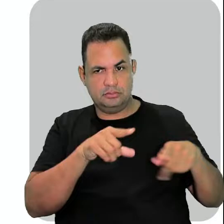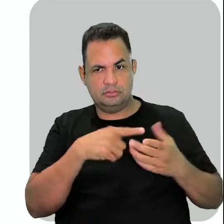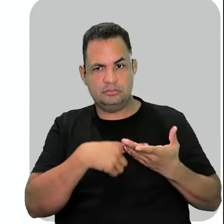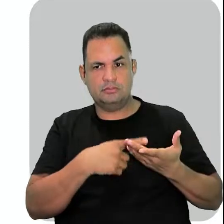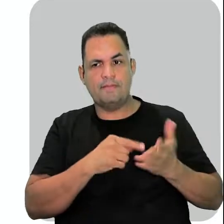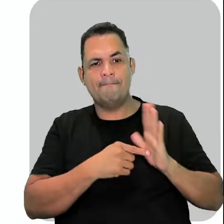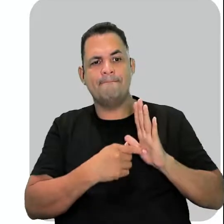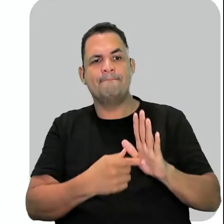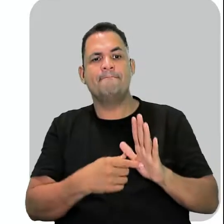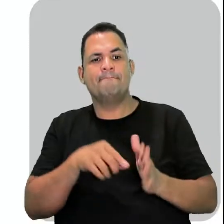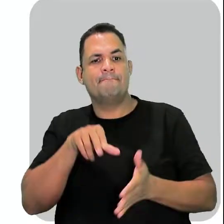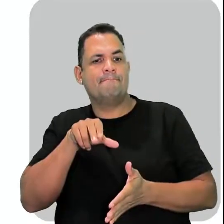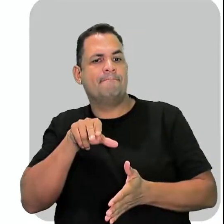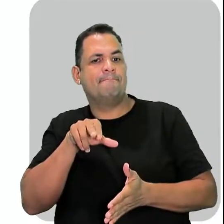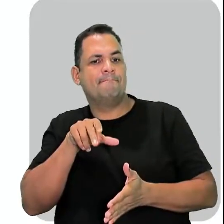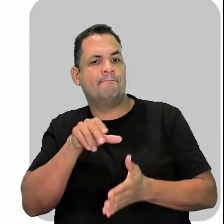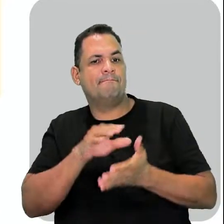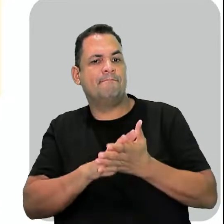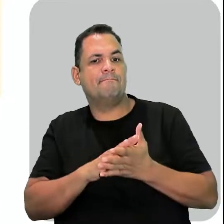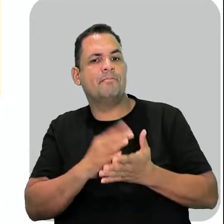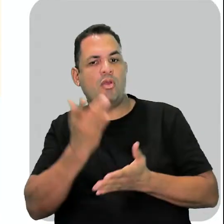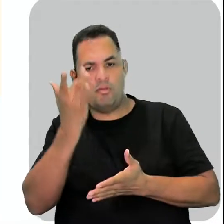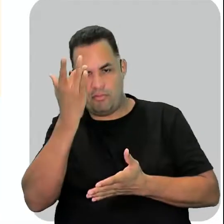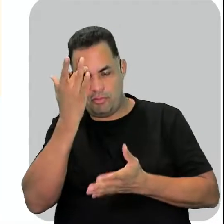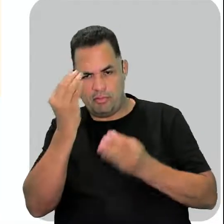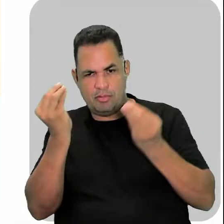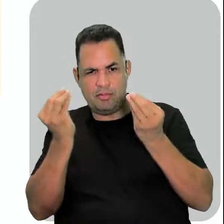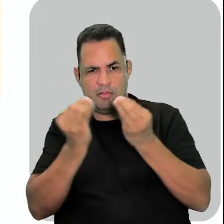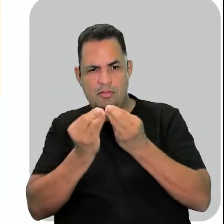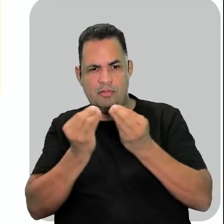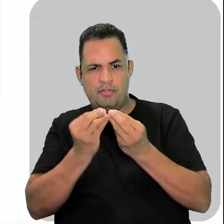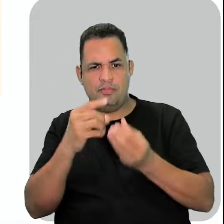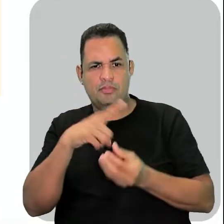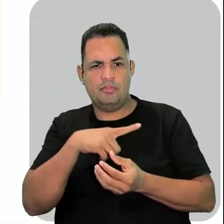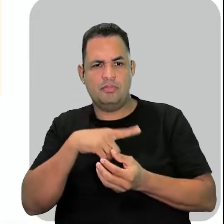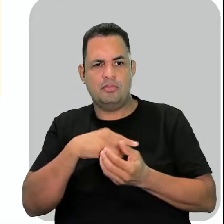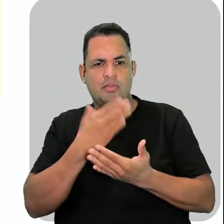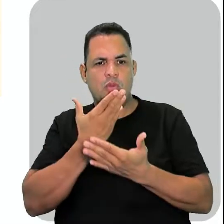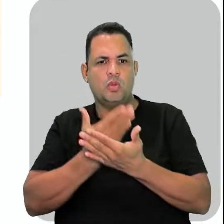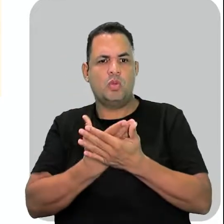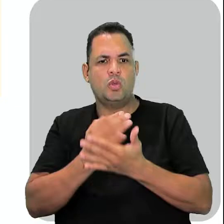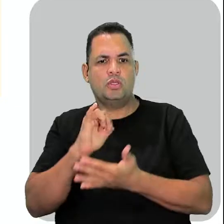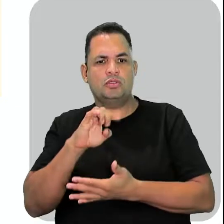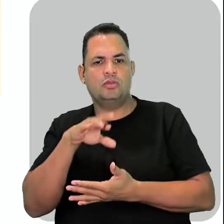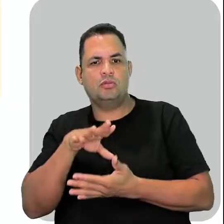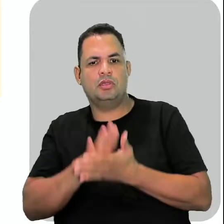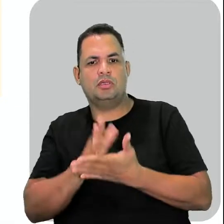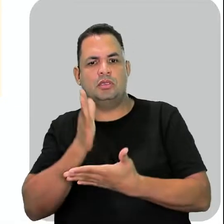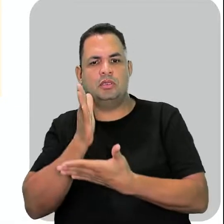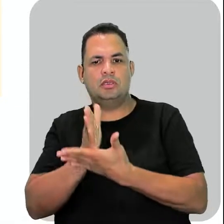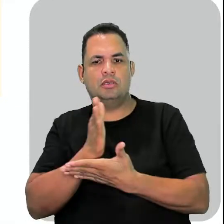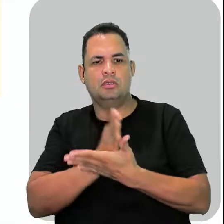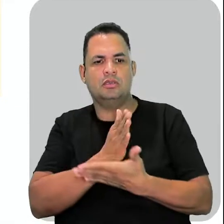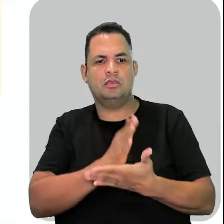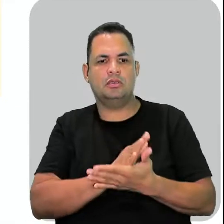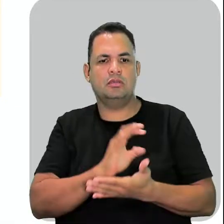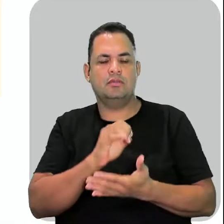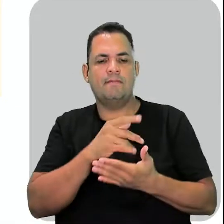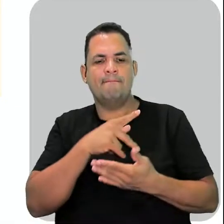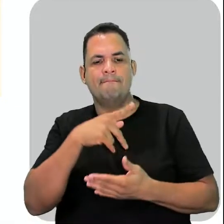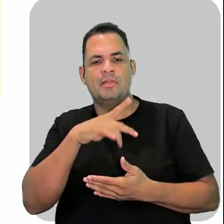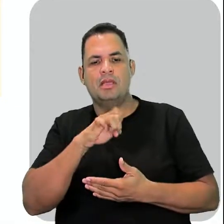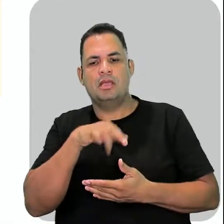eles apresentam a mesma fórmula molecular. Daí a gente tem o estudo da isomeria sendo dividido em